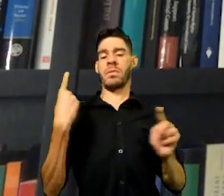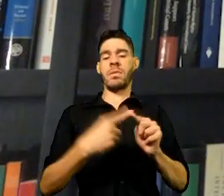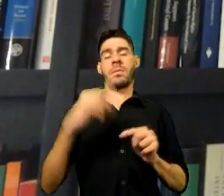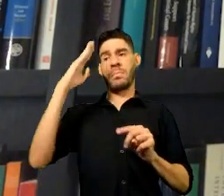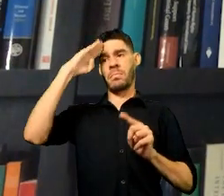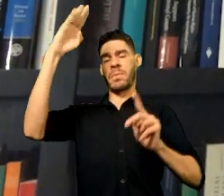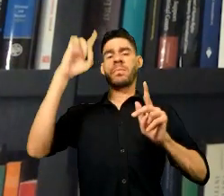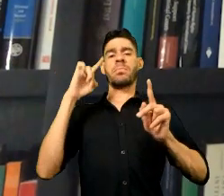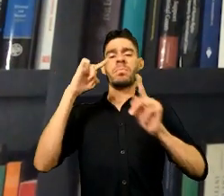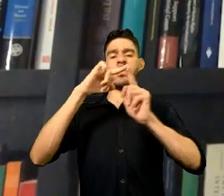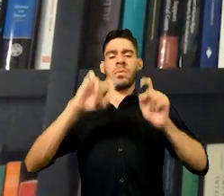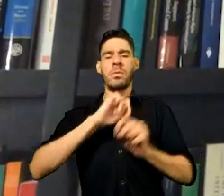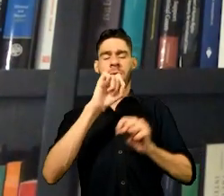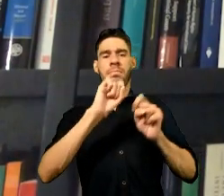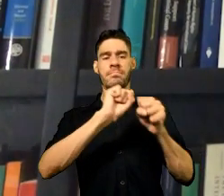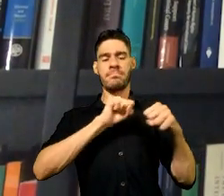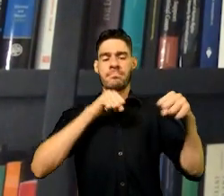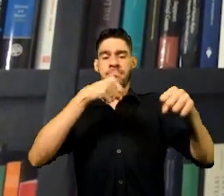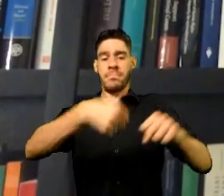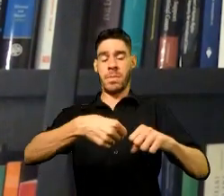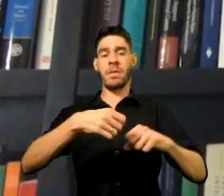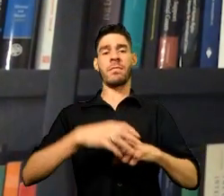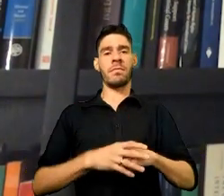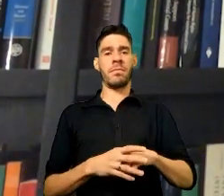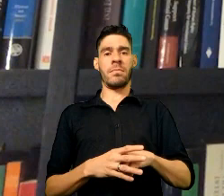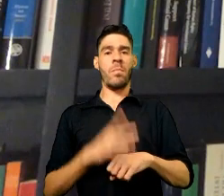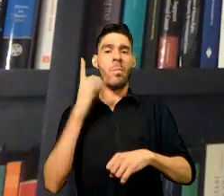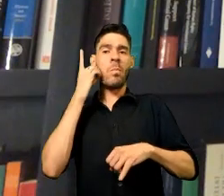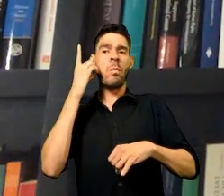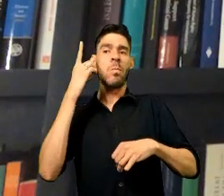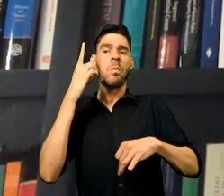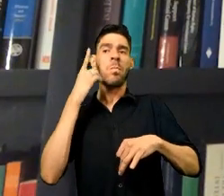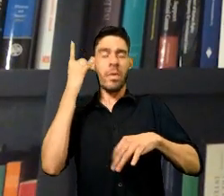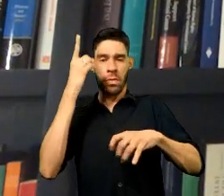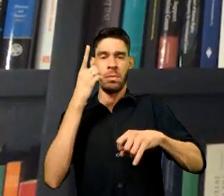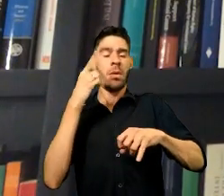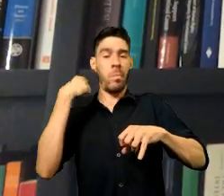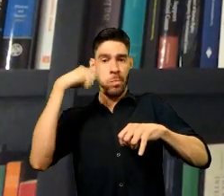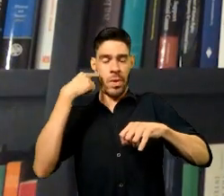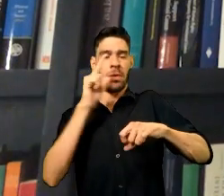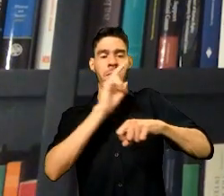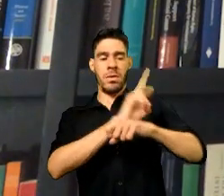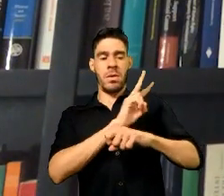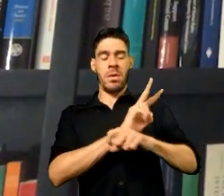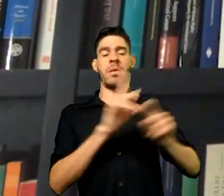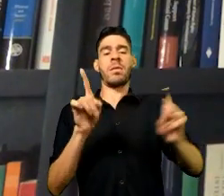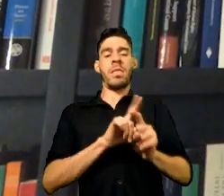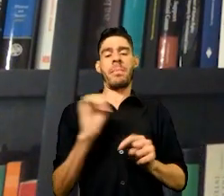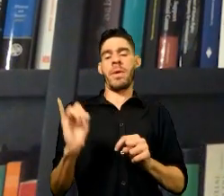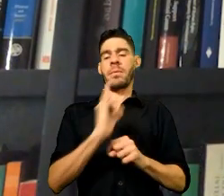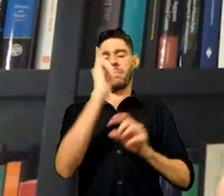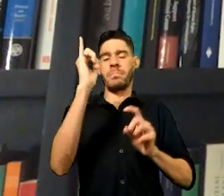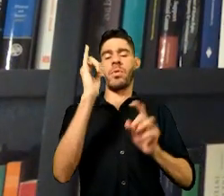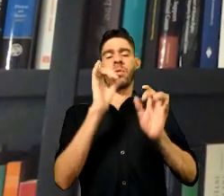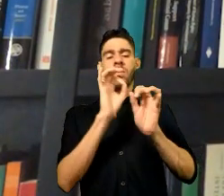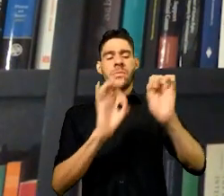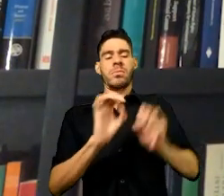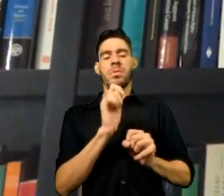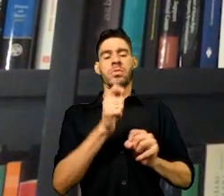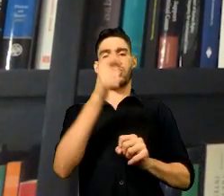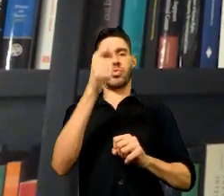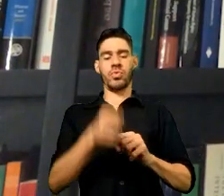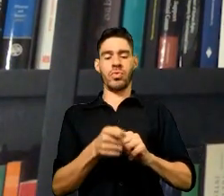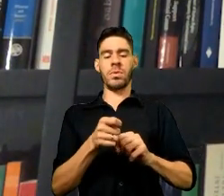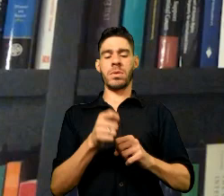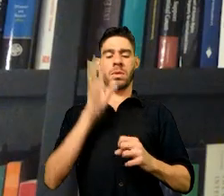deste ato. E, sobretudo, no que se refere à defesa, entendo que é importante que o juiz também deixe muito